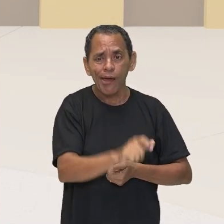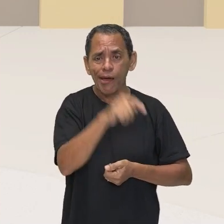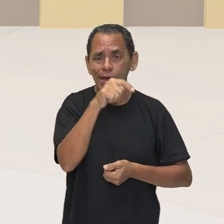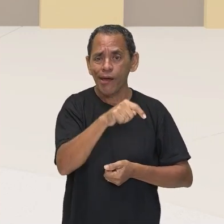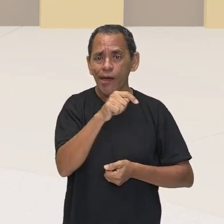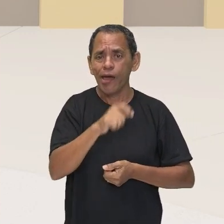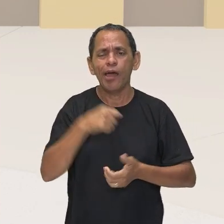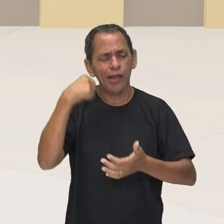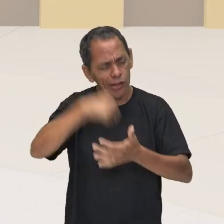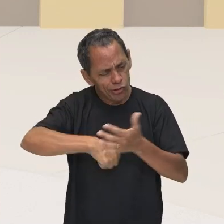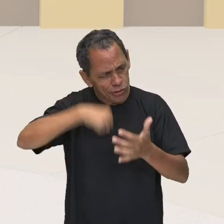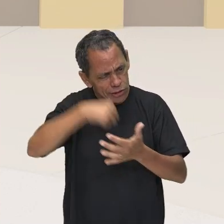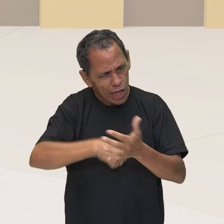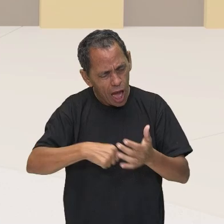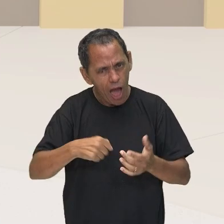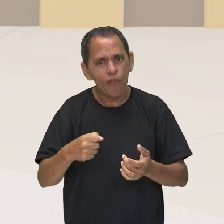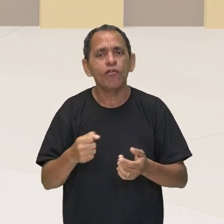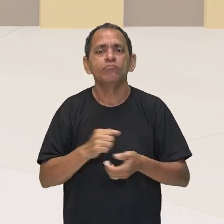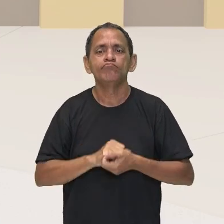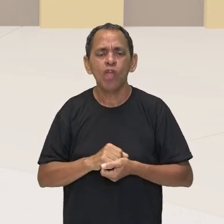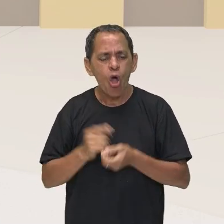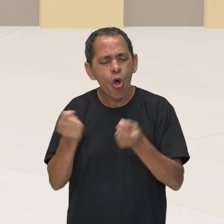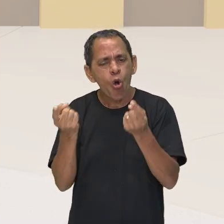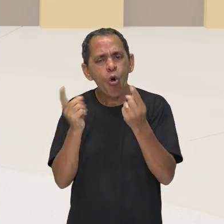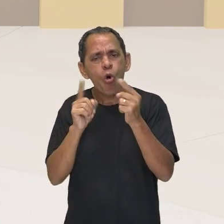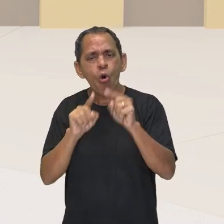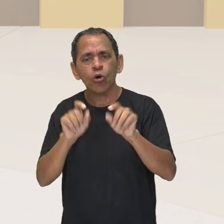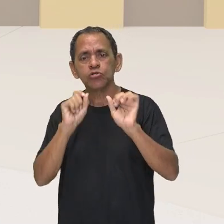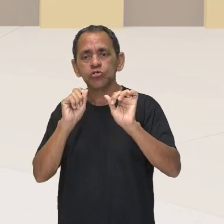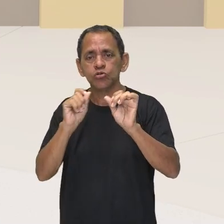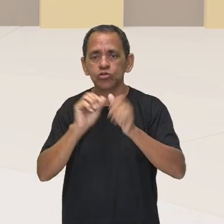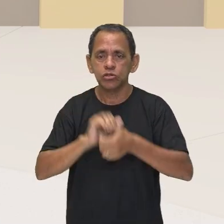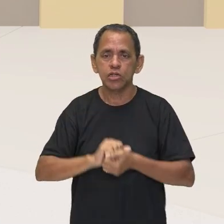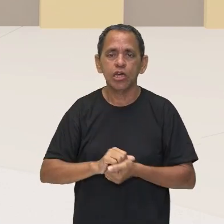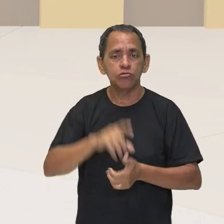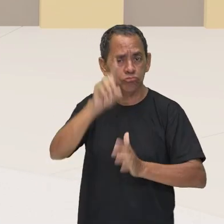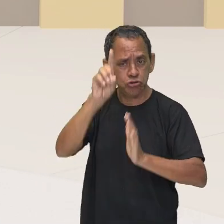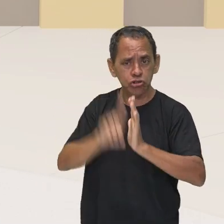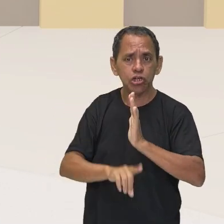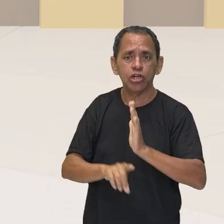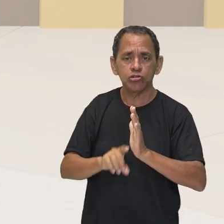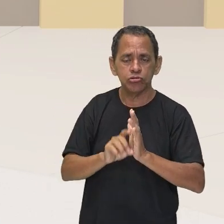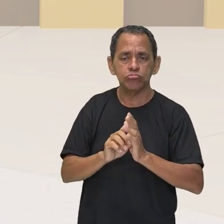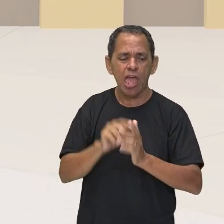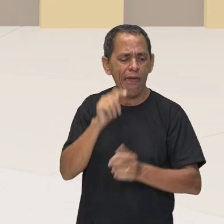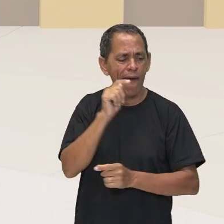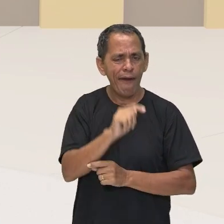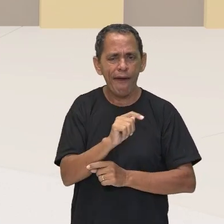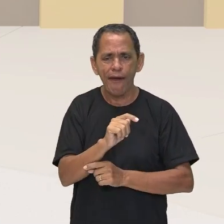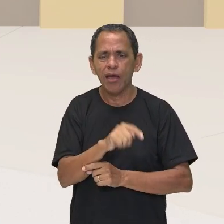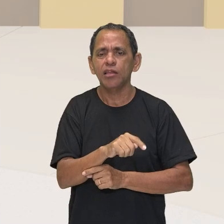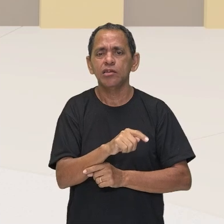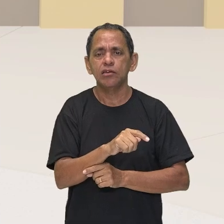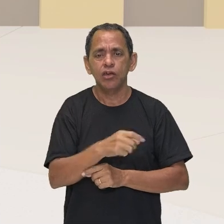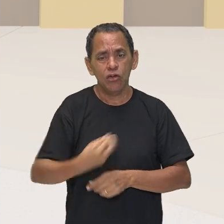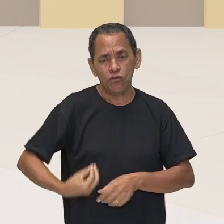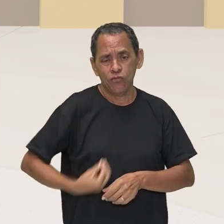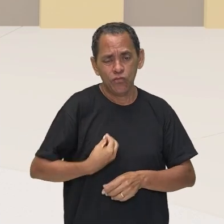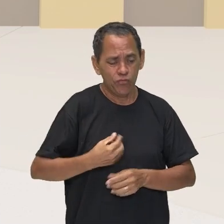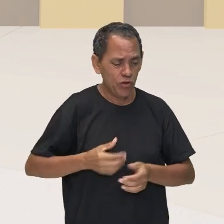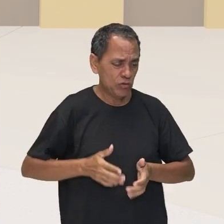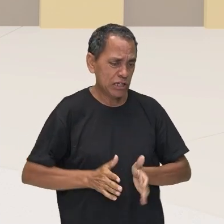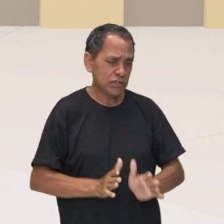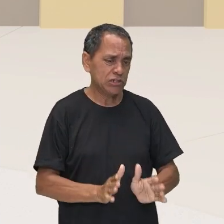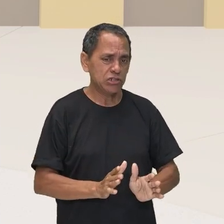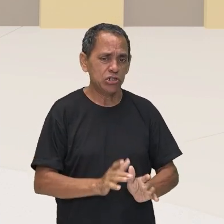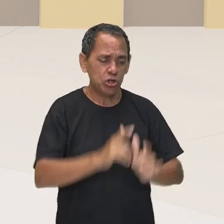você pode pensar, assim como Sônia, que ele veio de um lar muito desfavorecido. E não,